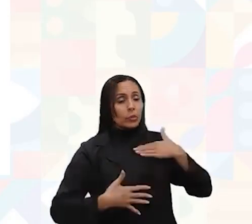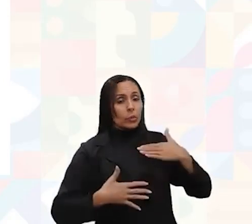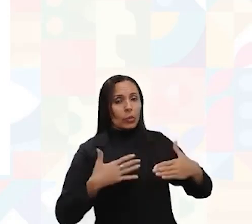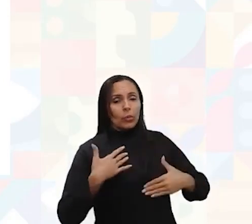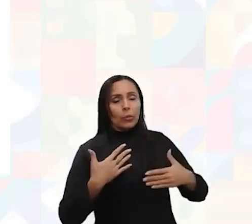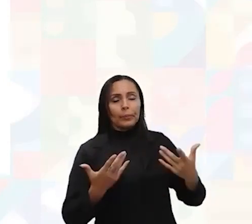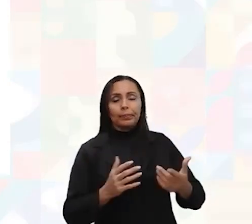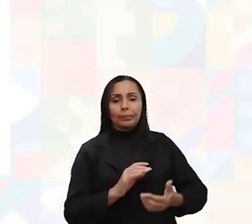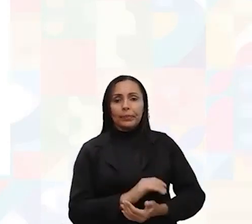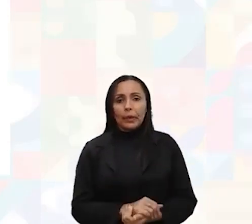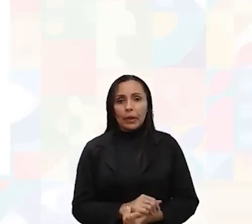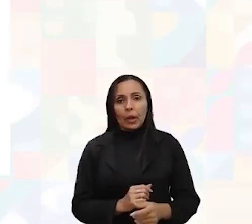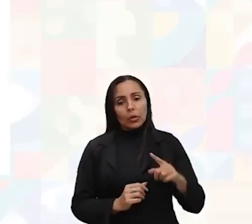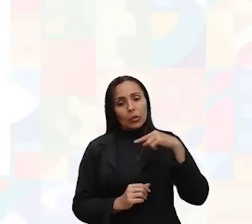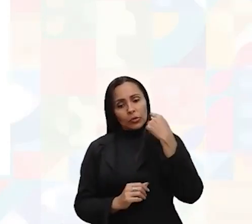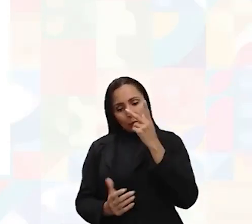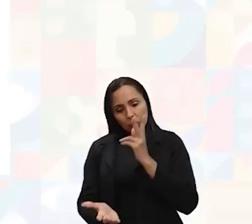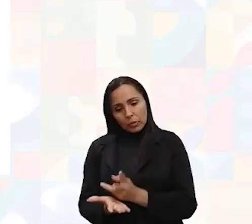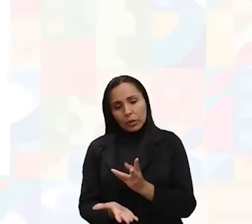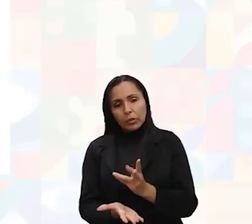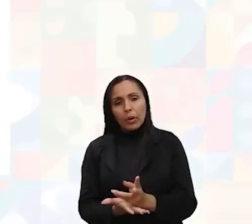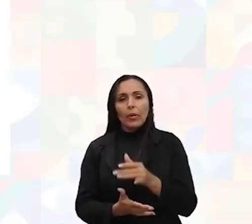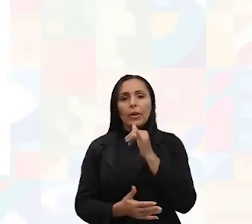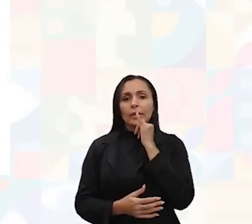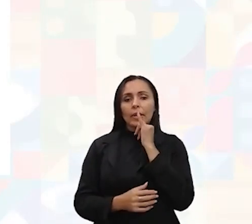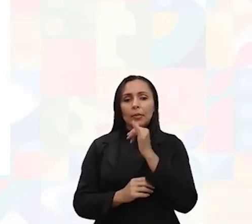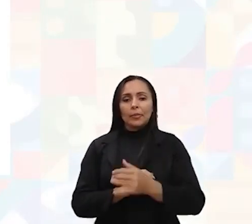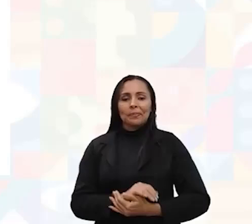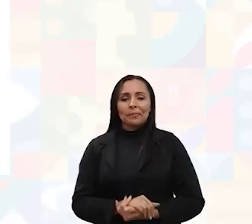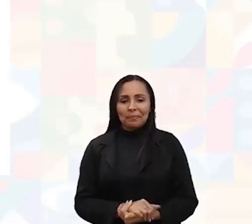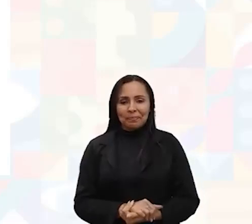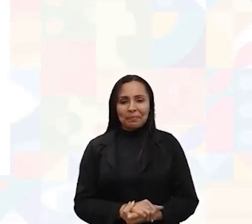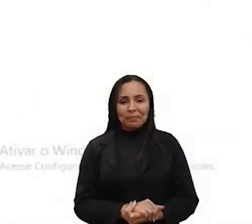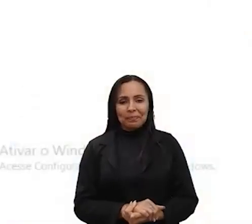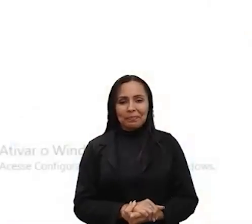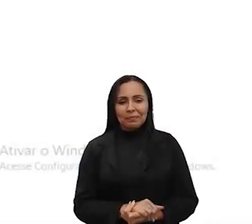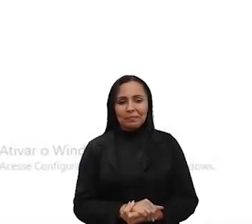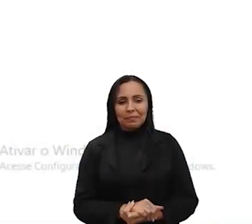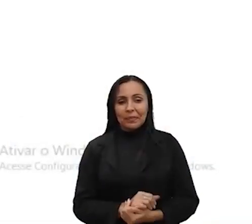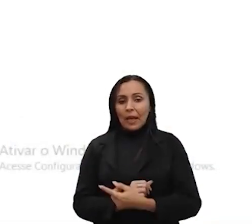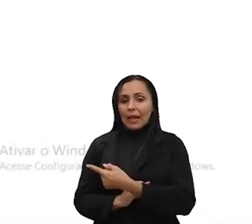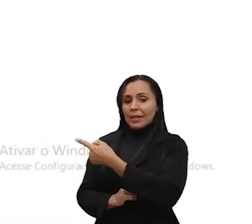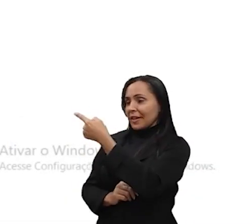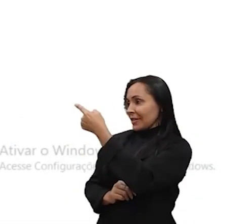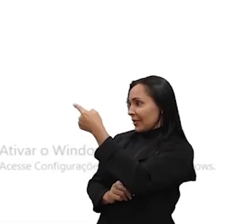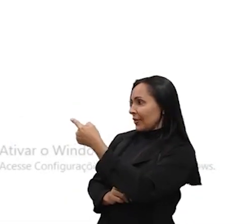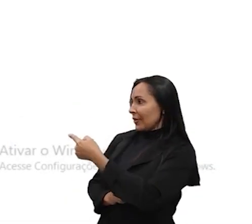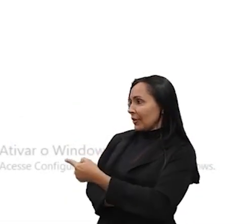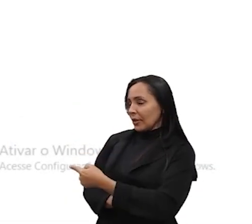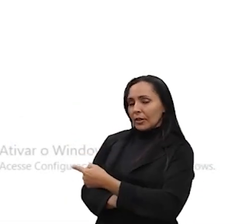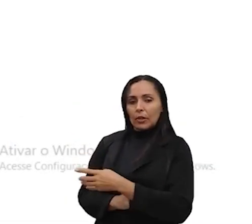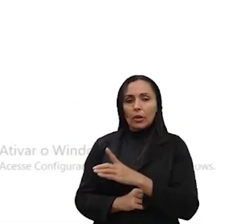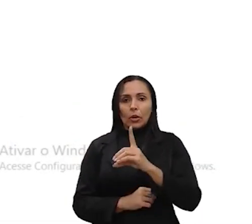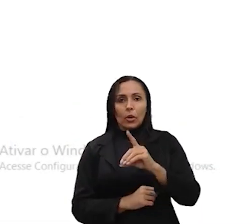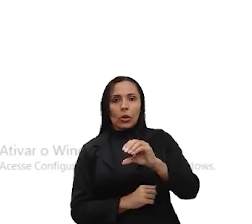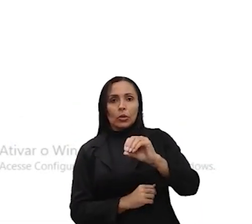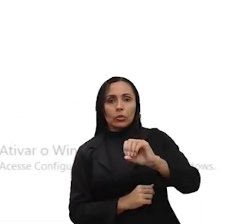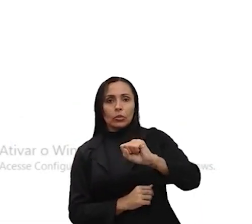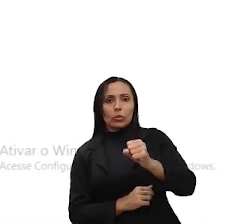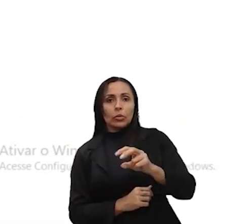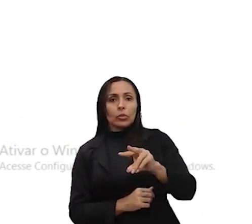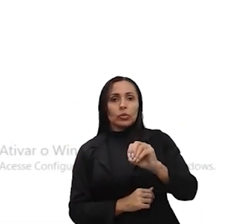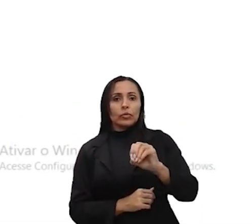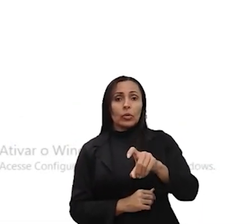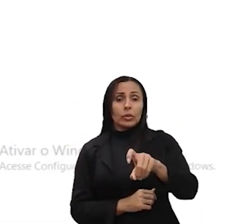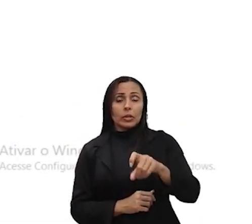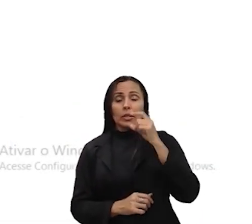aí a gente vai dar seguimento aos exemplos. Um outro exemplo é o DOSBox, que é um sistema,